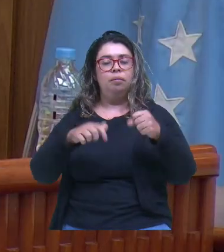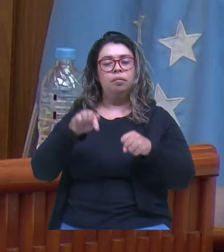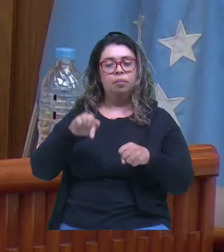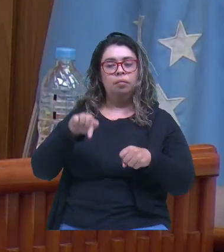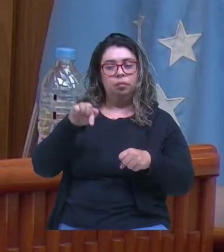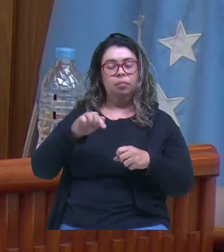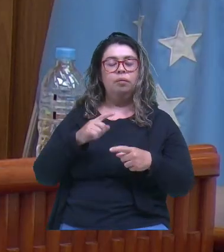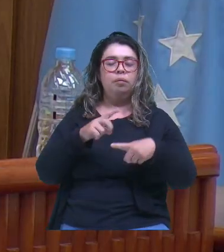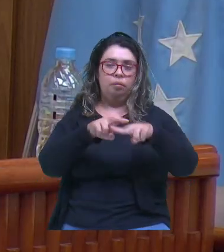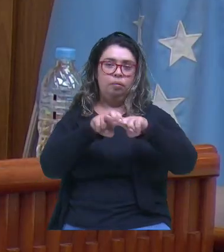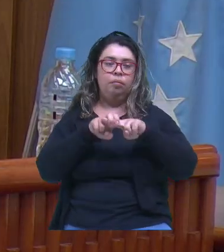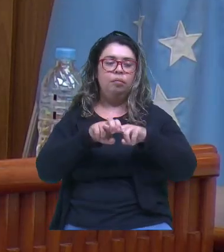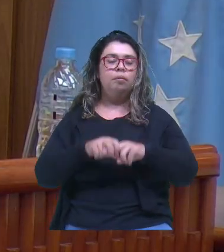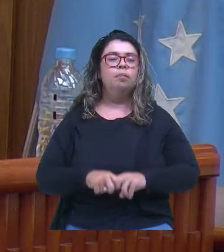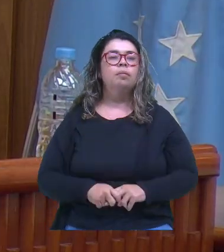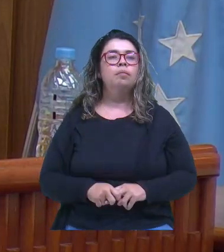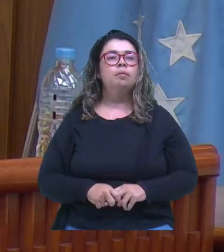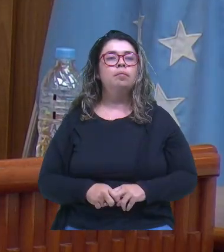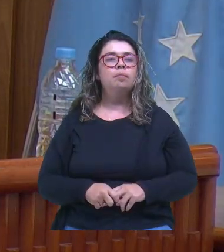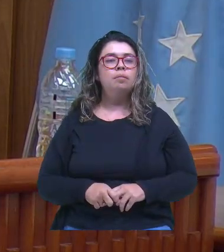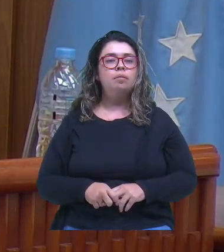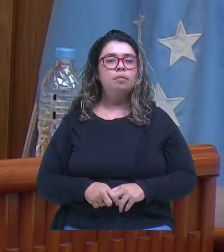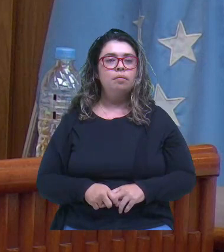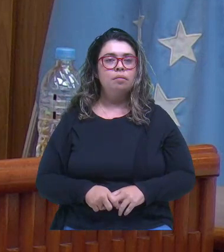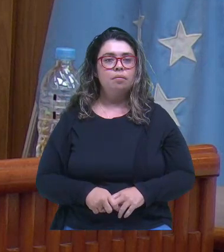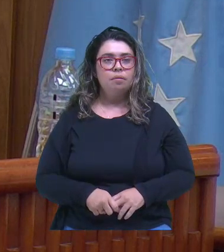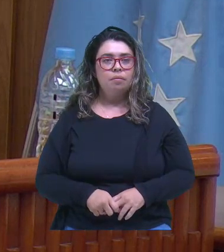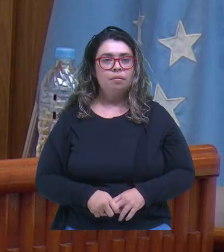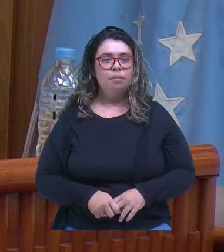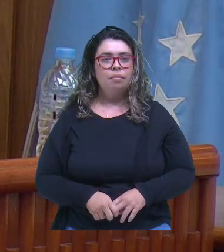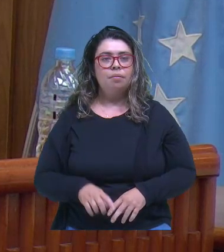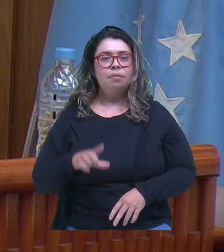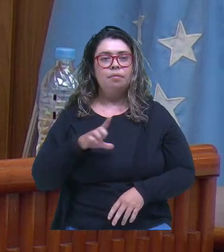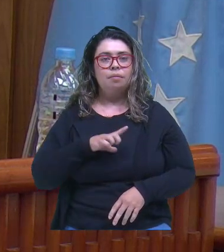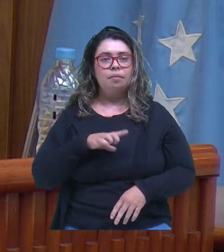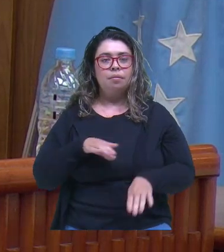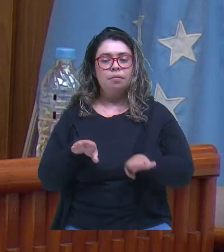motivo. É, temos aí